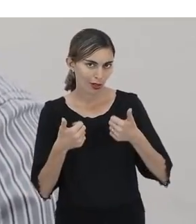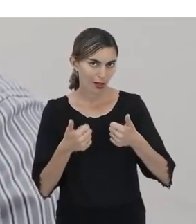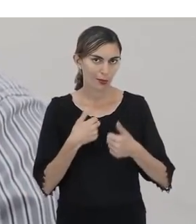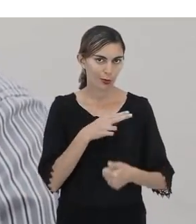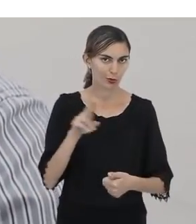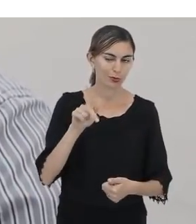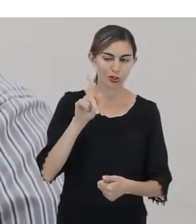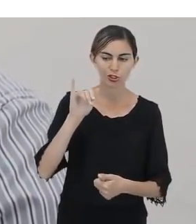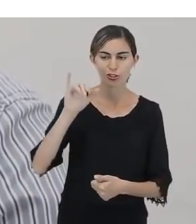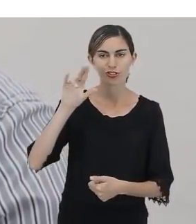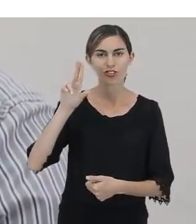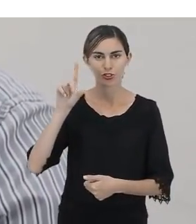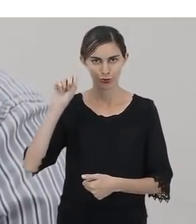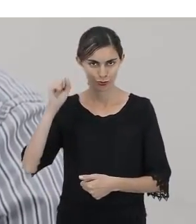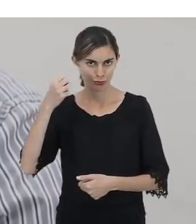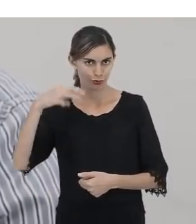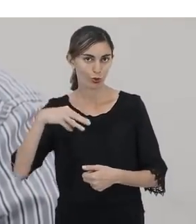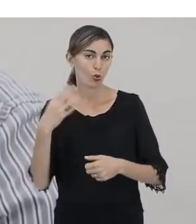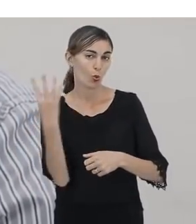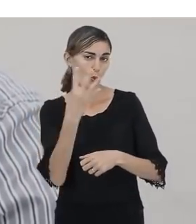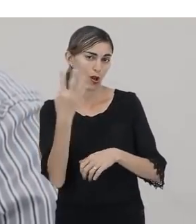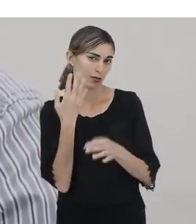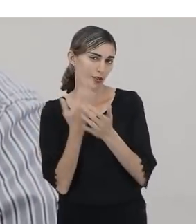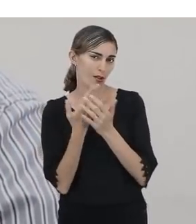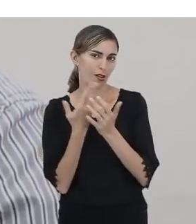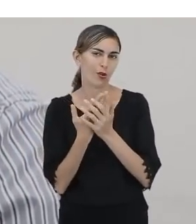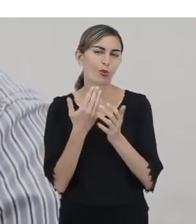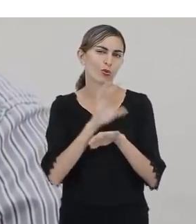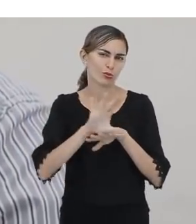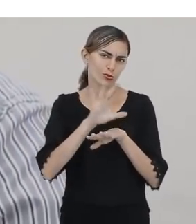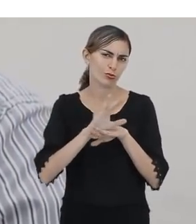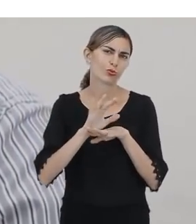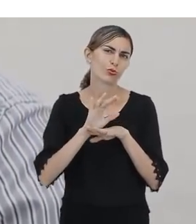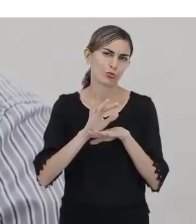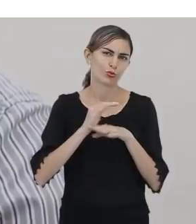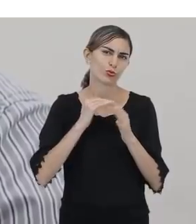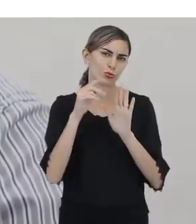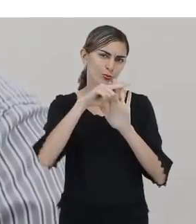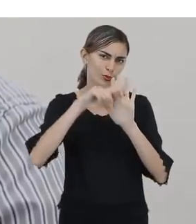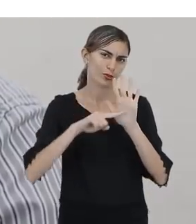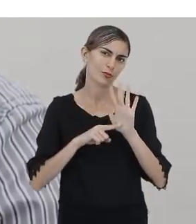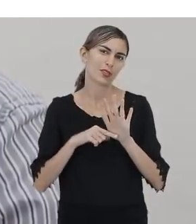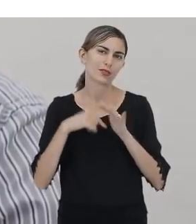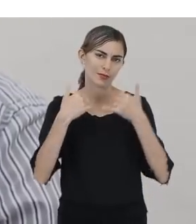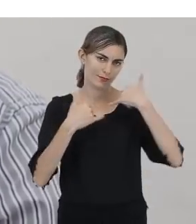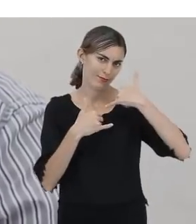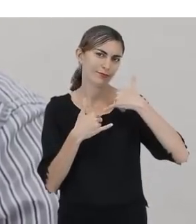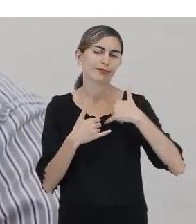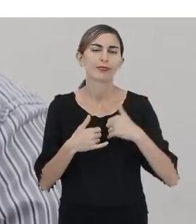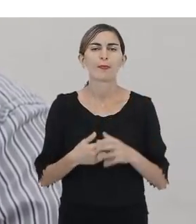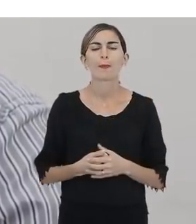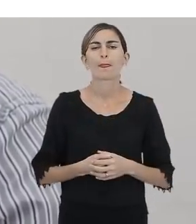Olá pessoal, meu nome é Gilson e essa é a nossa quarta aula do curso de Programação para Dispositivos Móveis, certo?